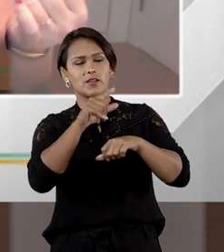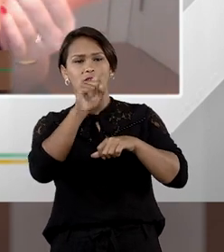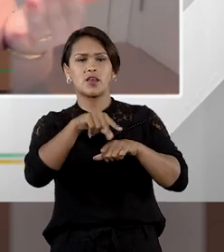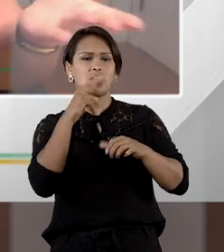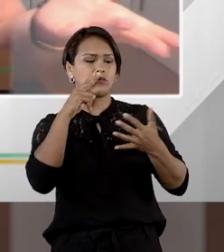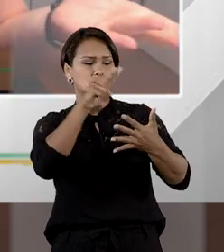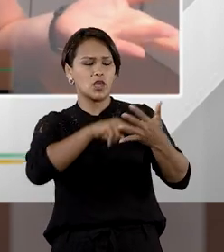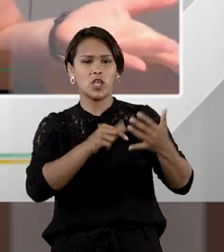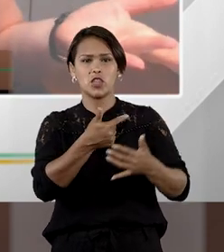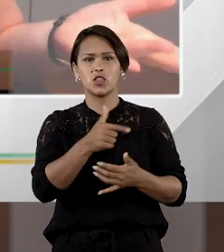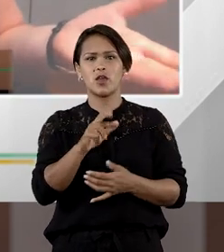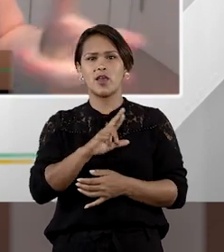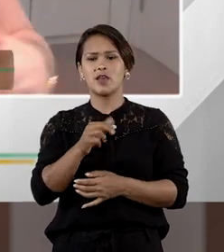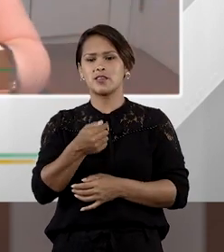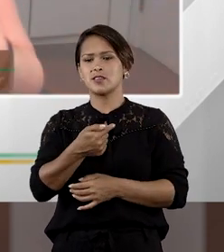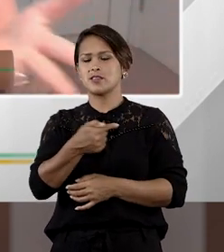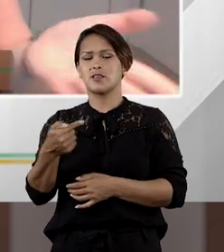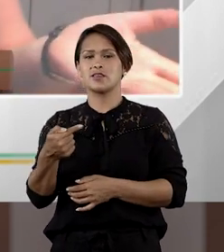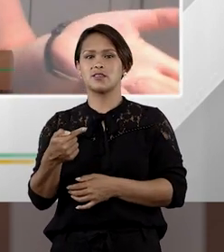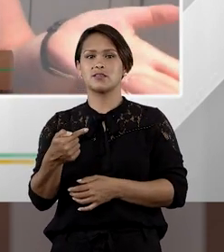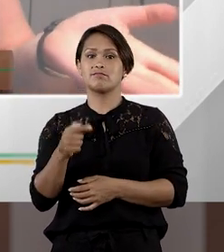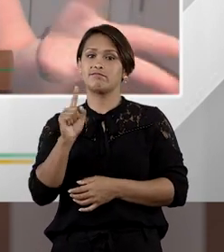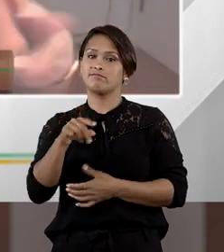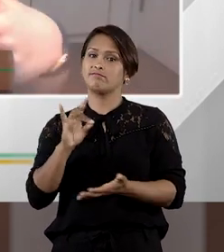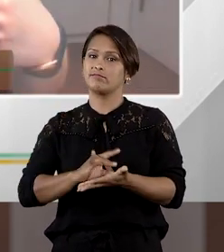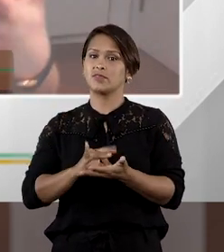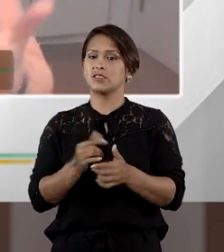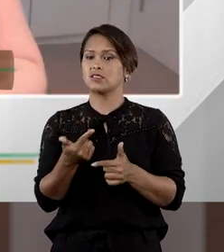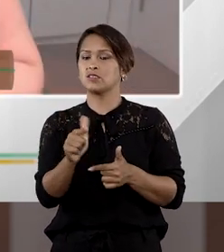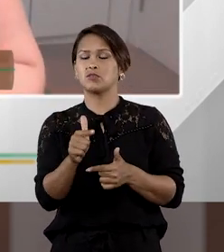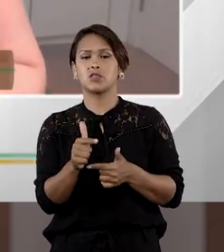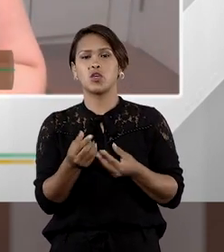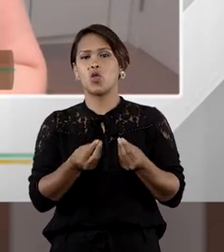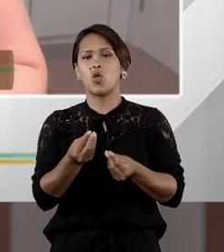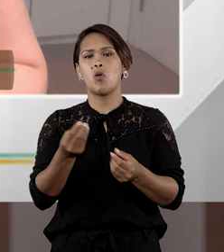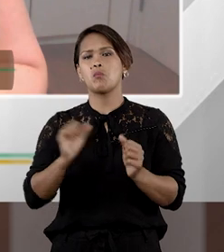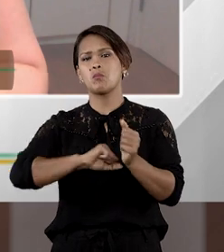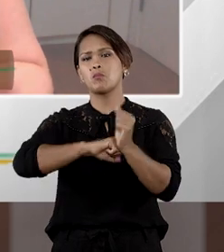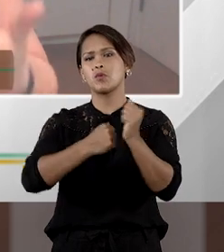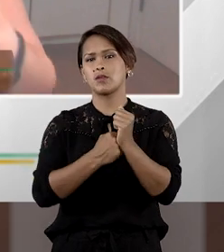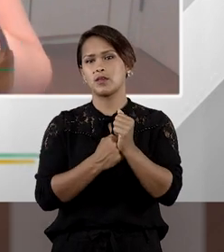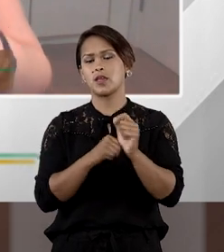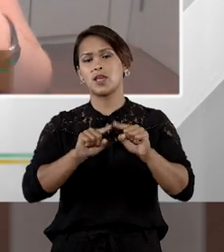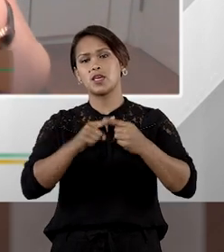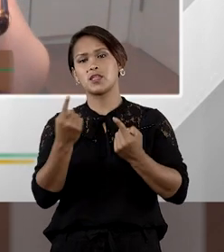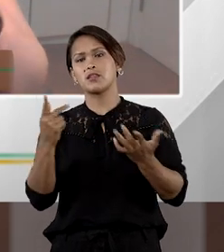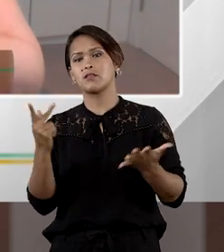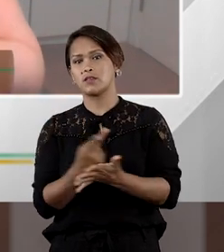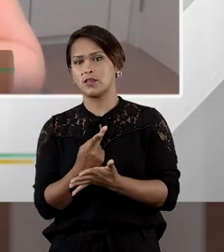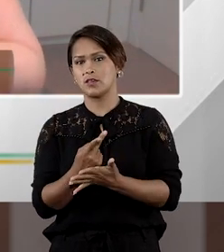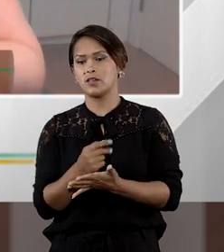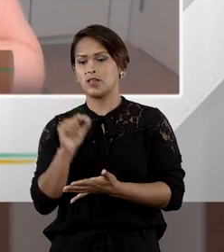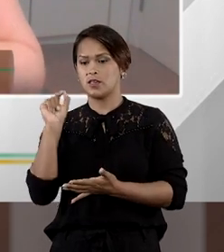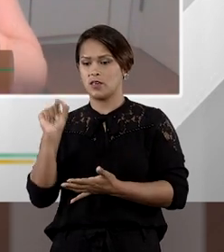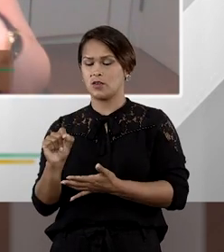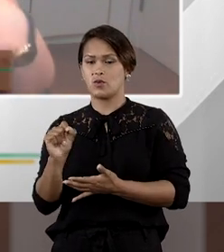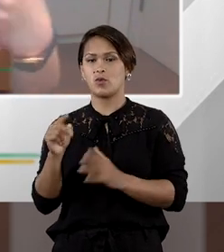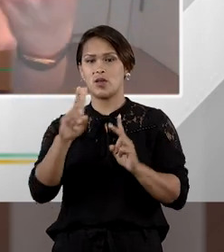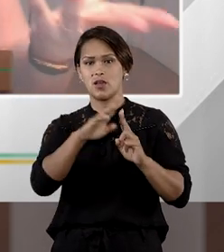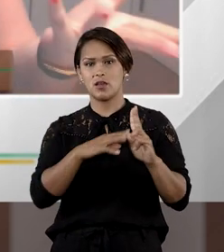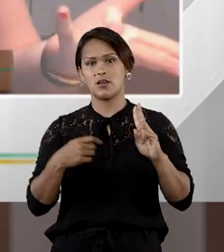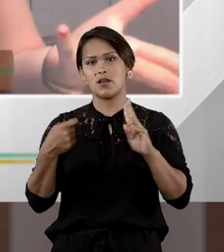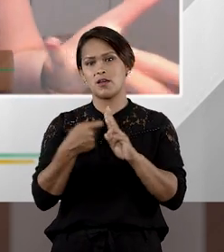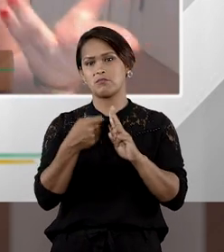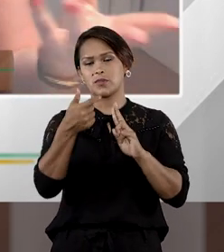vem o extrato, R$2,17. Então, realmente, não vai fazer frente aos pagamentos necessários. Então, quando a